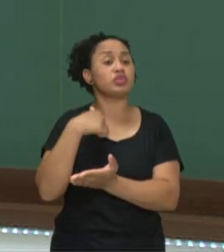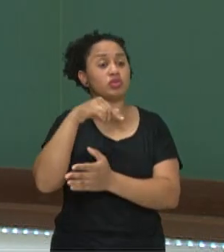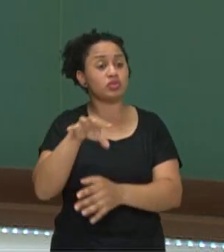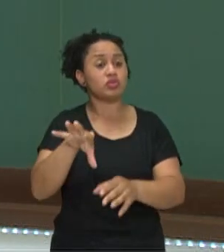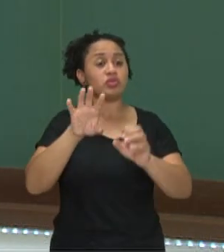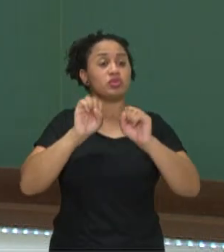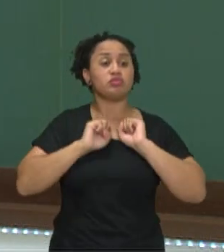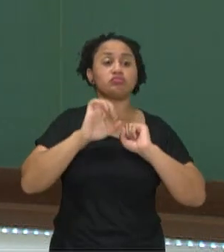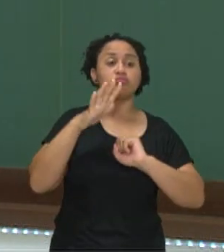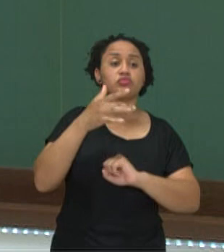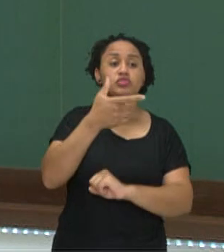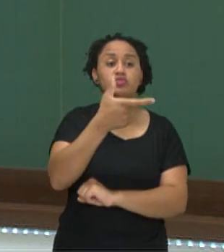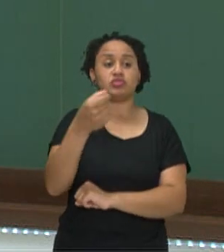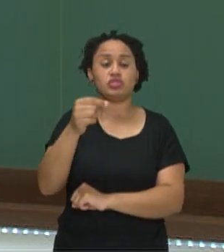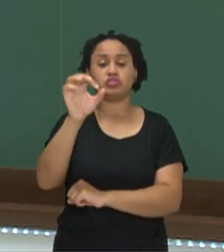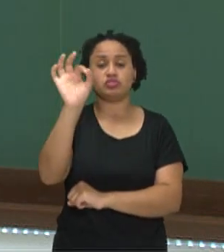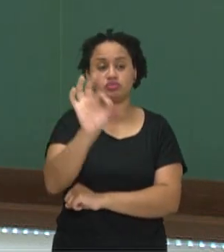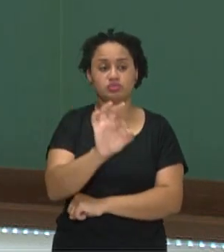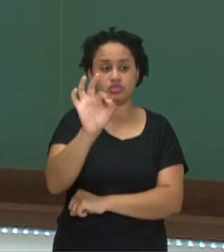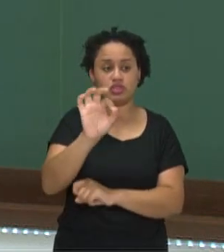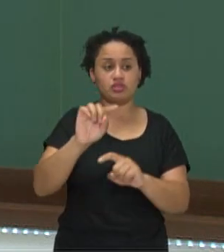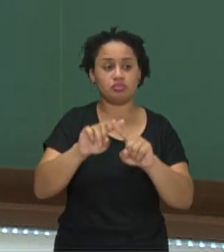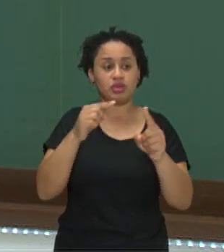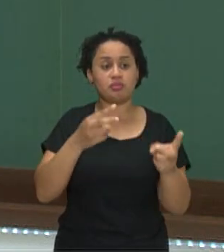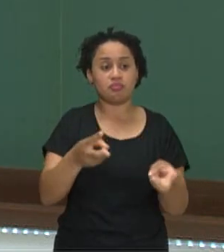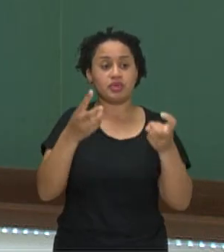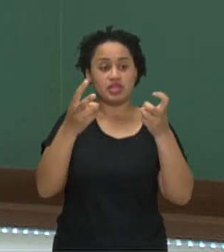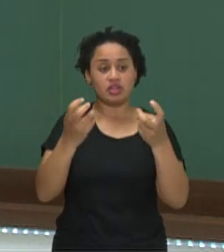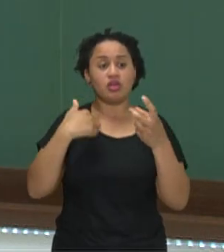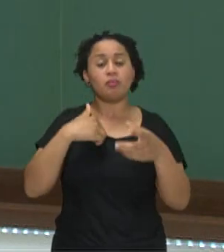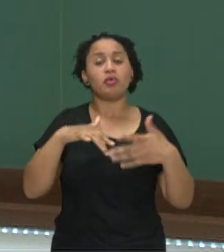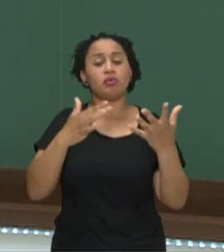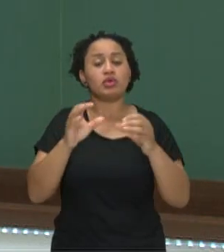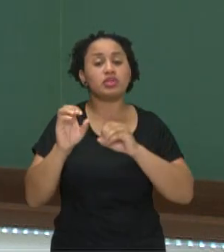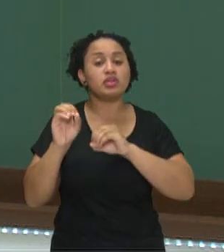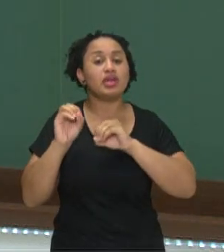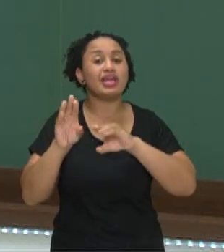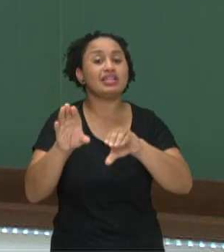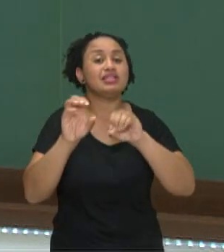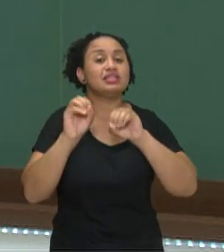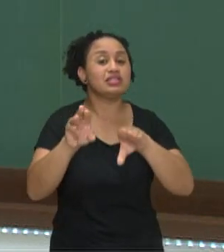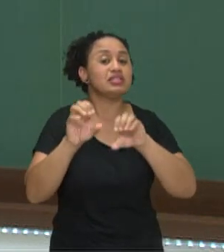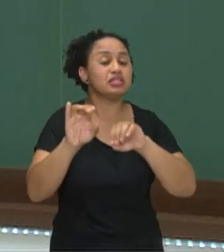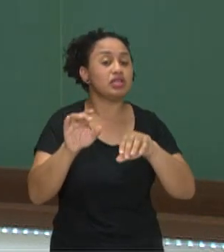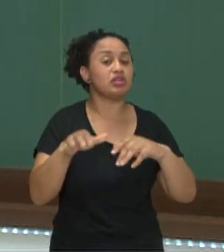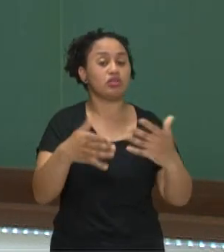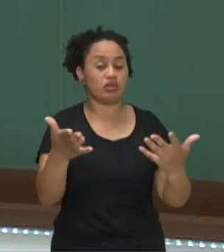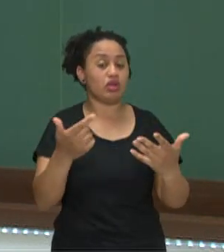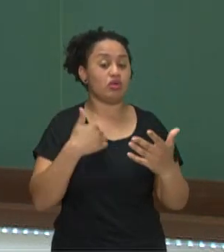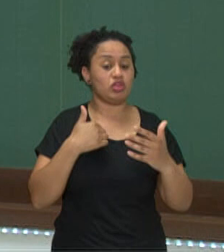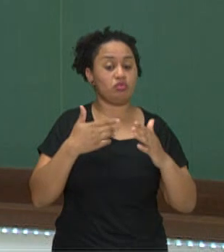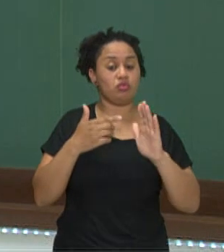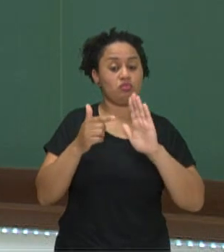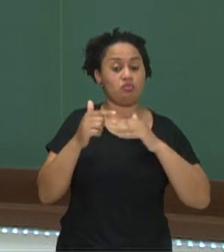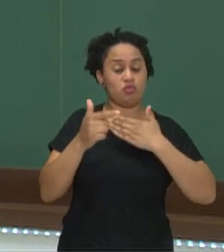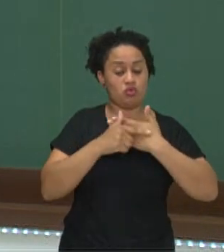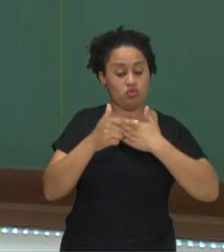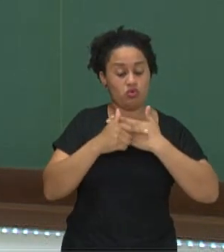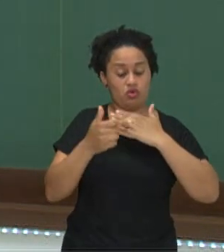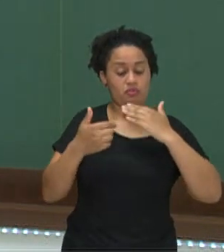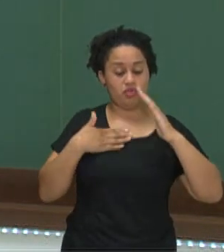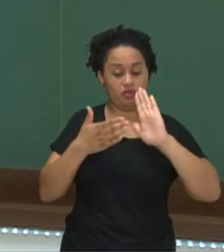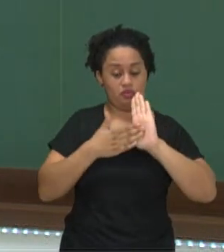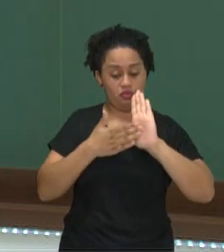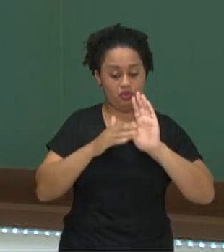é de 20%. Mas veja aqui, quando eu ensino os outros, quando eu me proponho a ensinar os